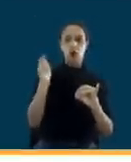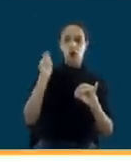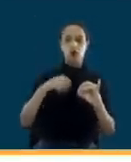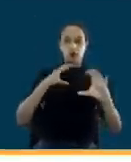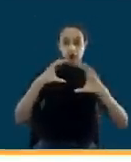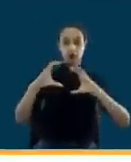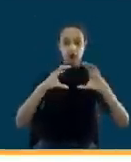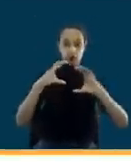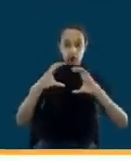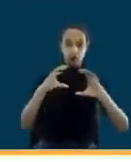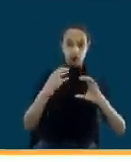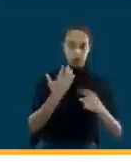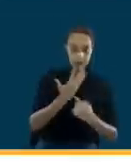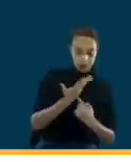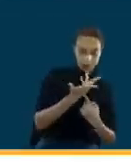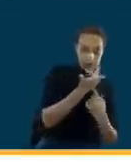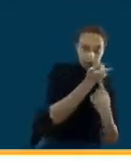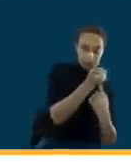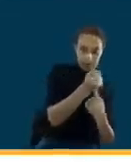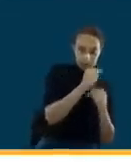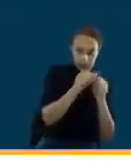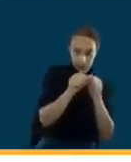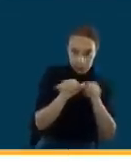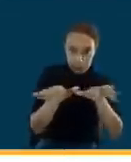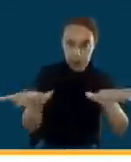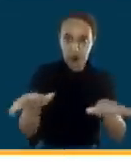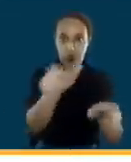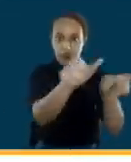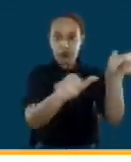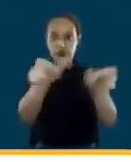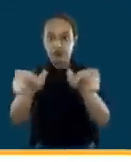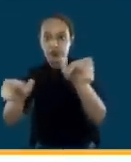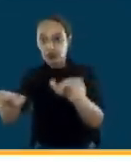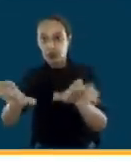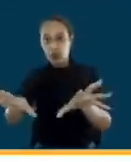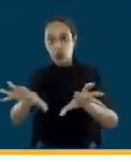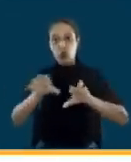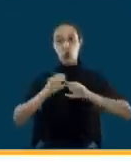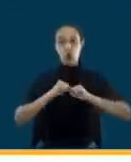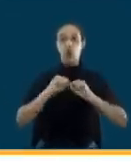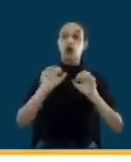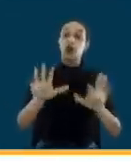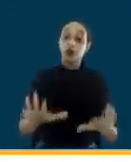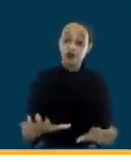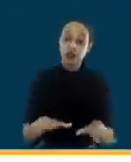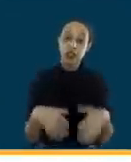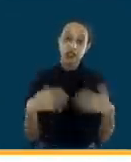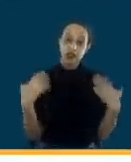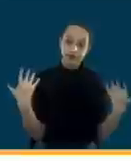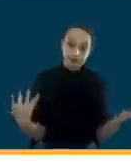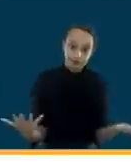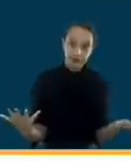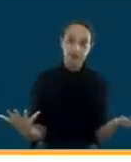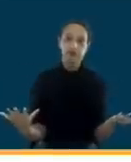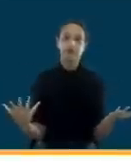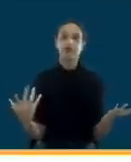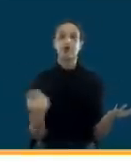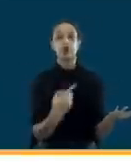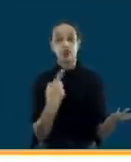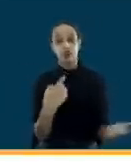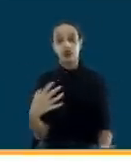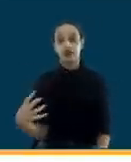arte de maneira diferente, mas ainda assim estamos muito impactados,